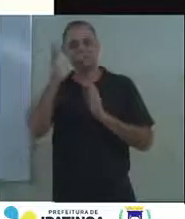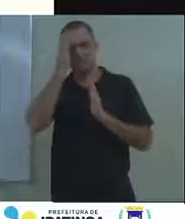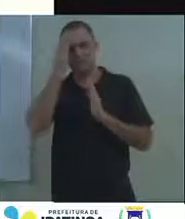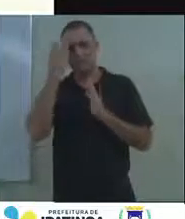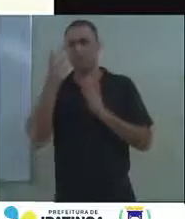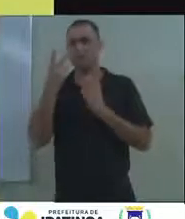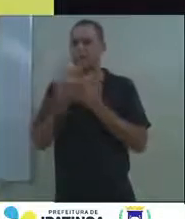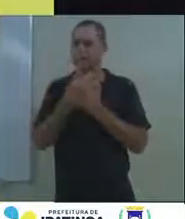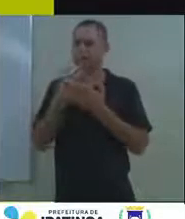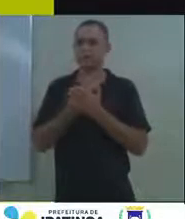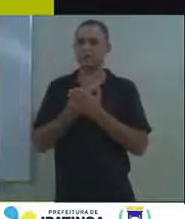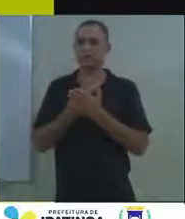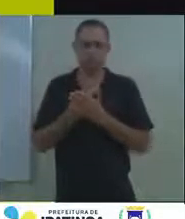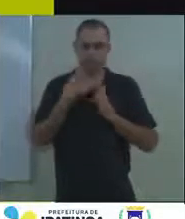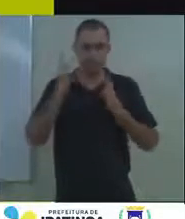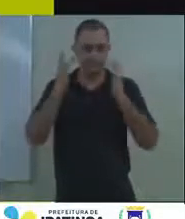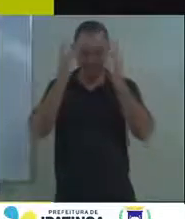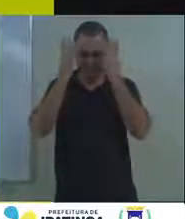voz é fácil.